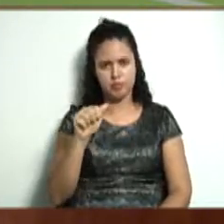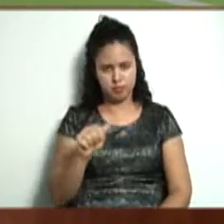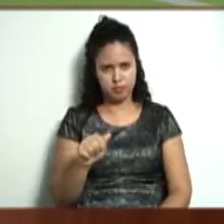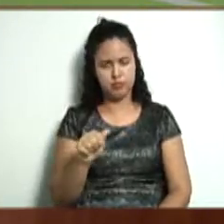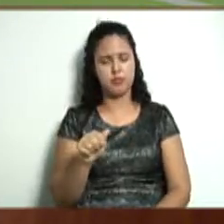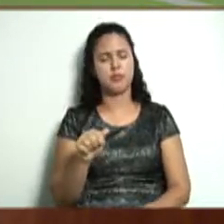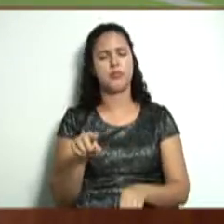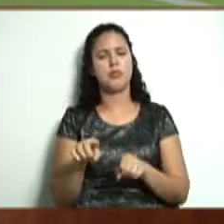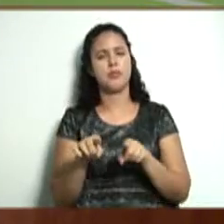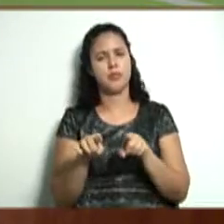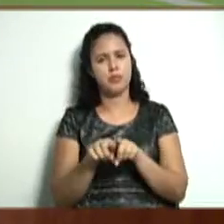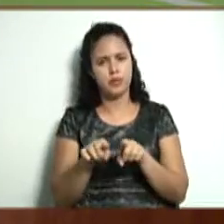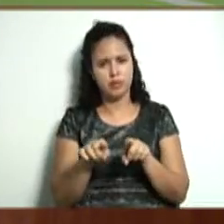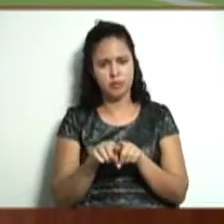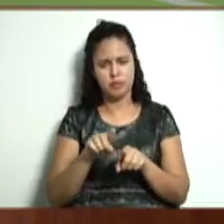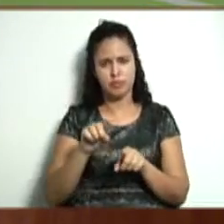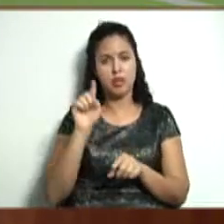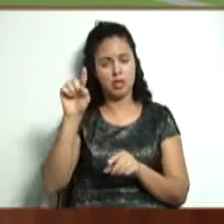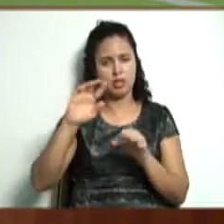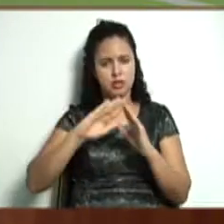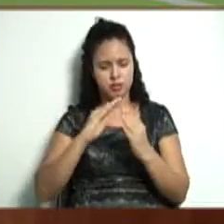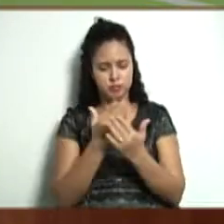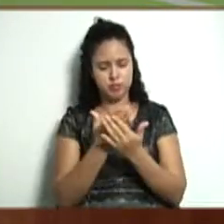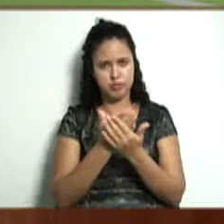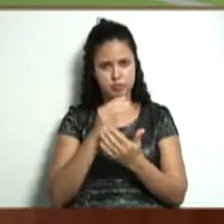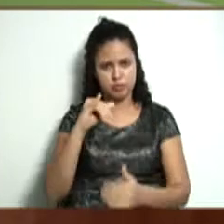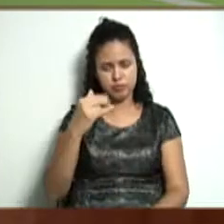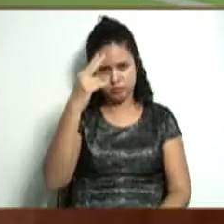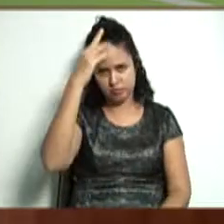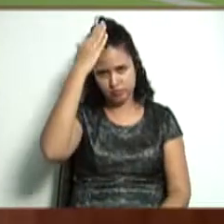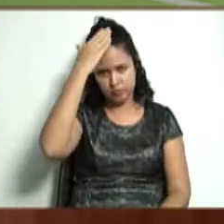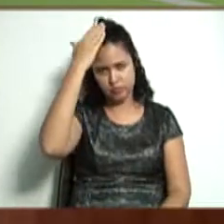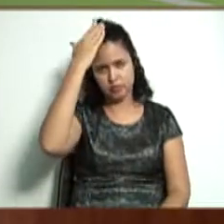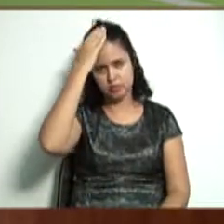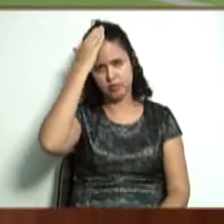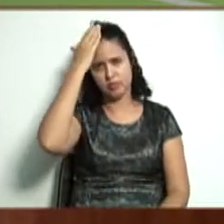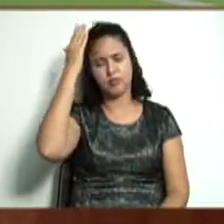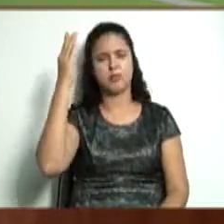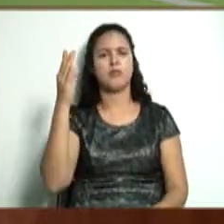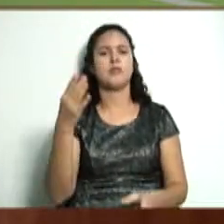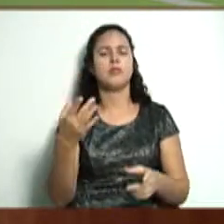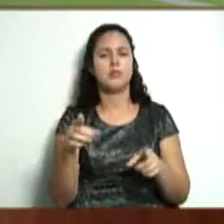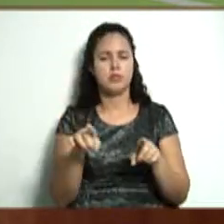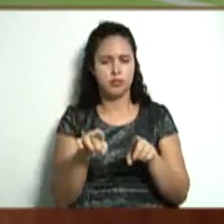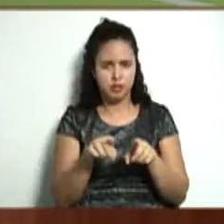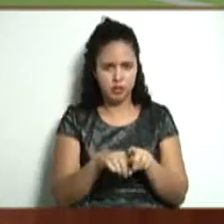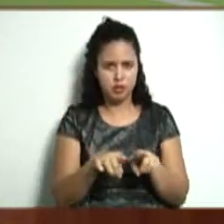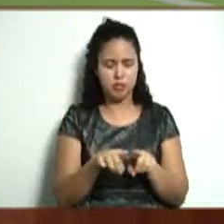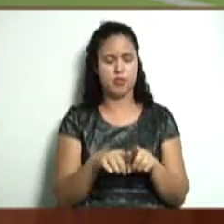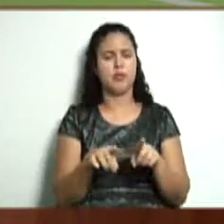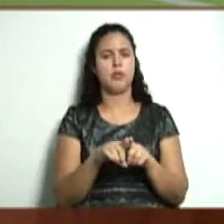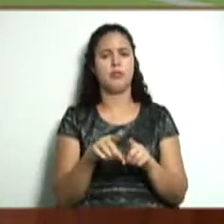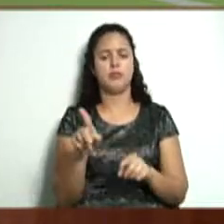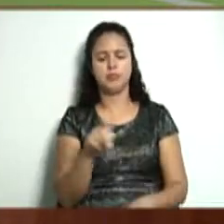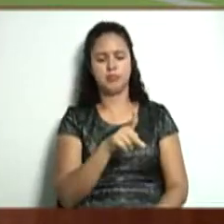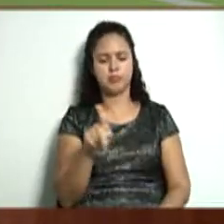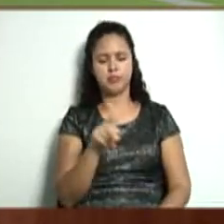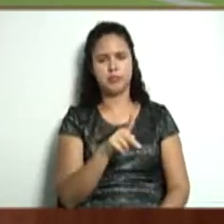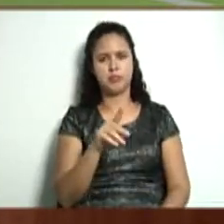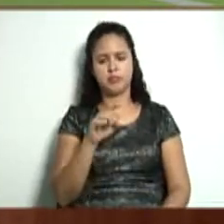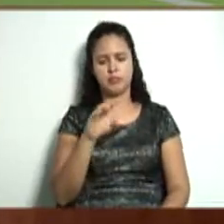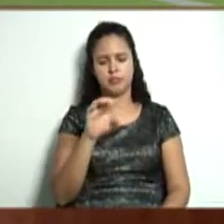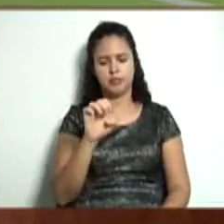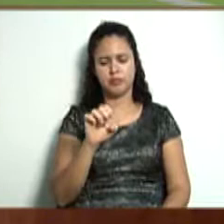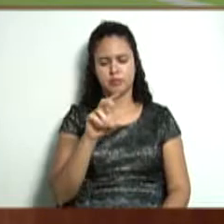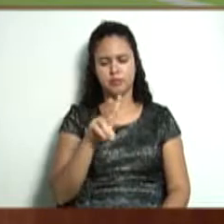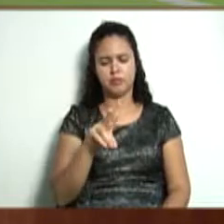Jorge Teixeira, de Ji-Paraná, distrito de Nova Londrina, em Ji-Paraná. A professora